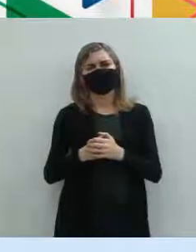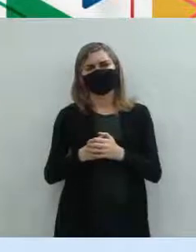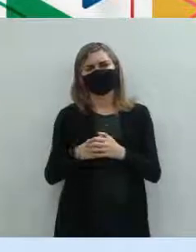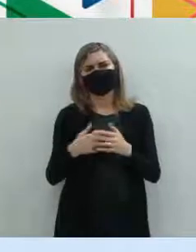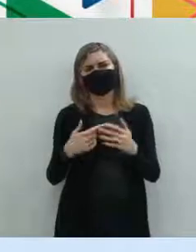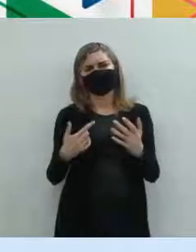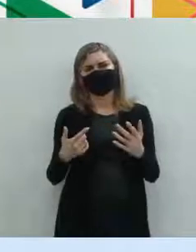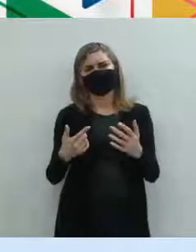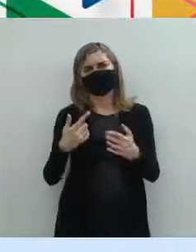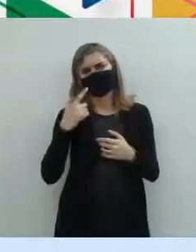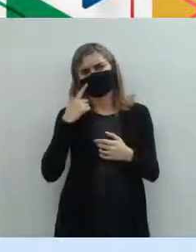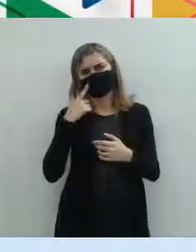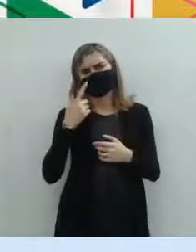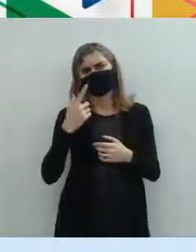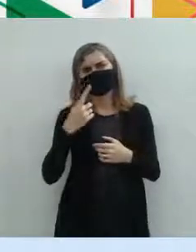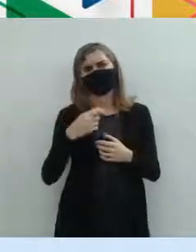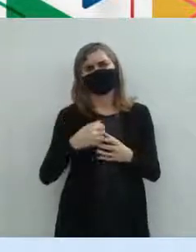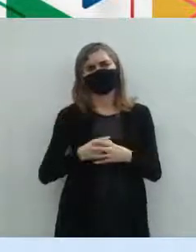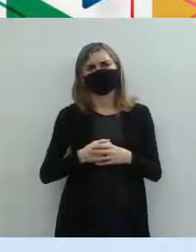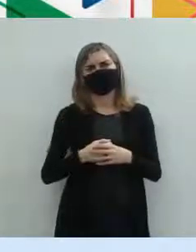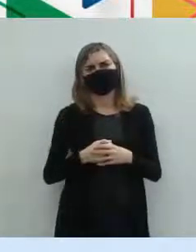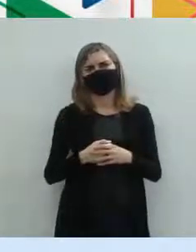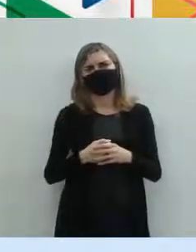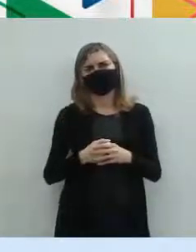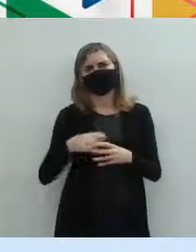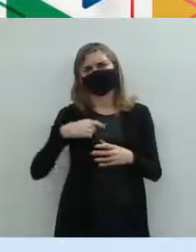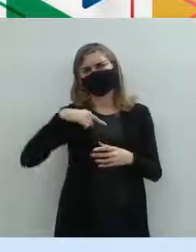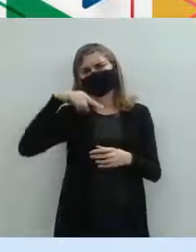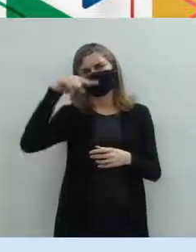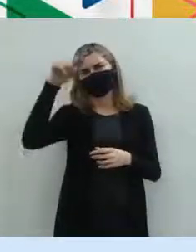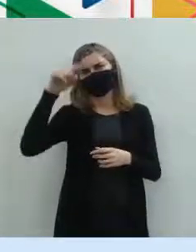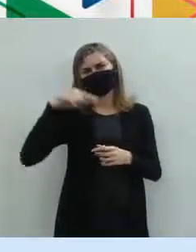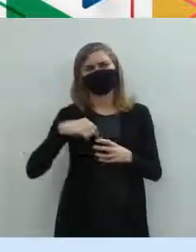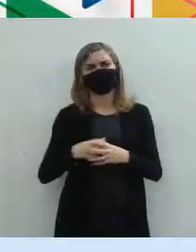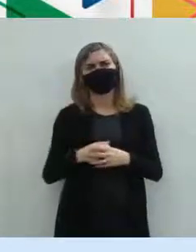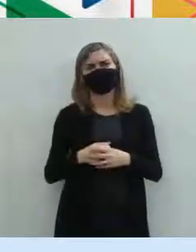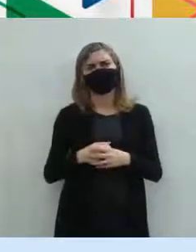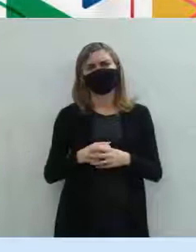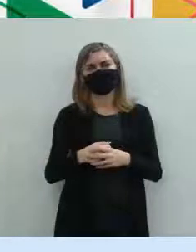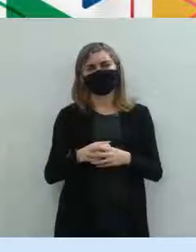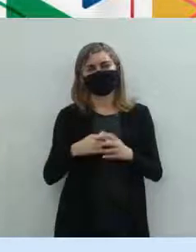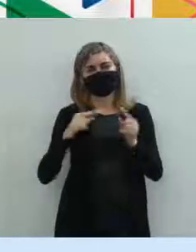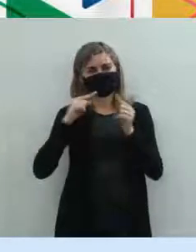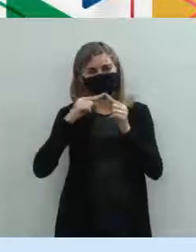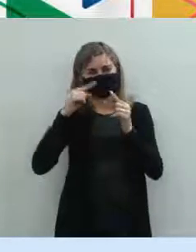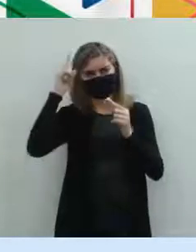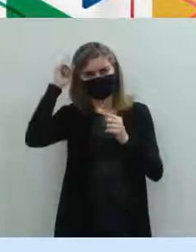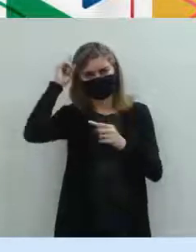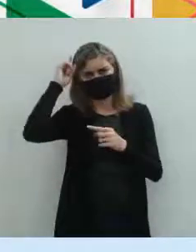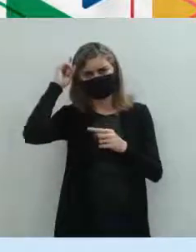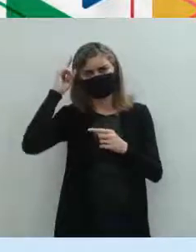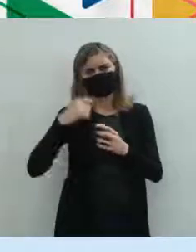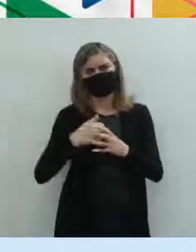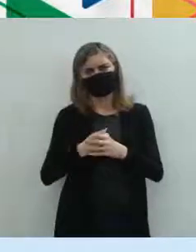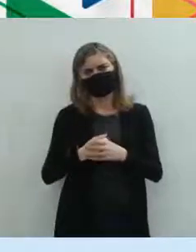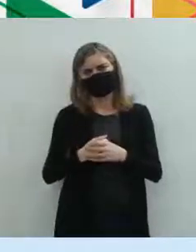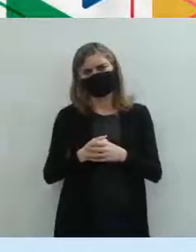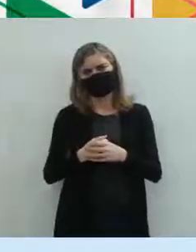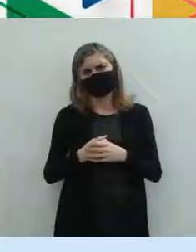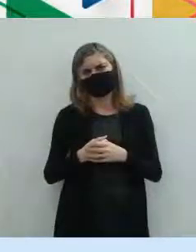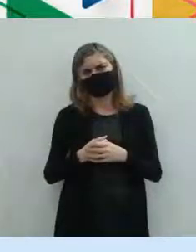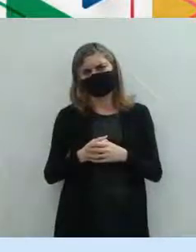certo? Então, olha, vamos lá, ligando, né, um vértice ao outro, até o ponto de fuga, olha lá, o outro